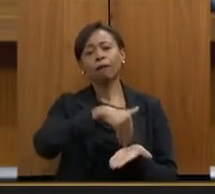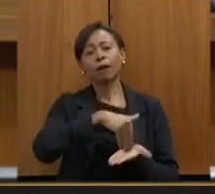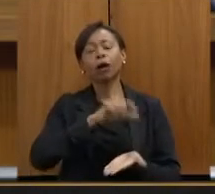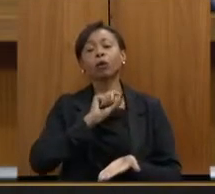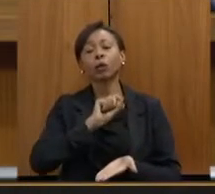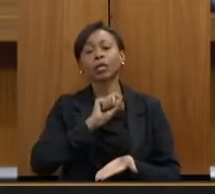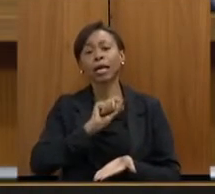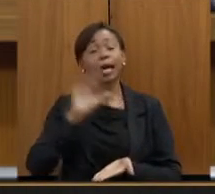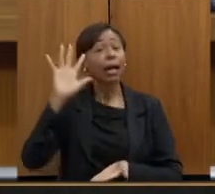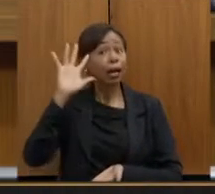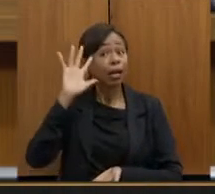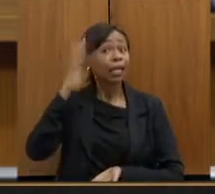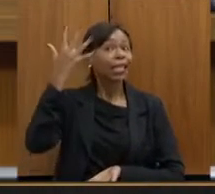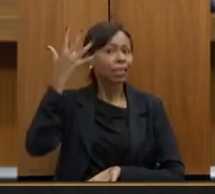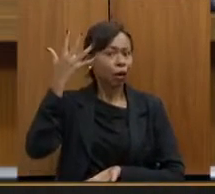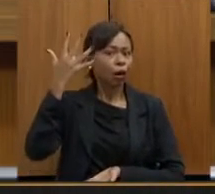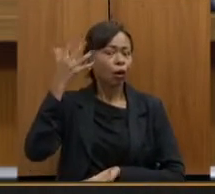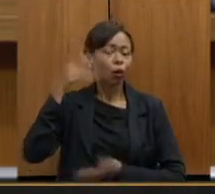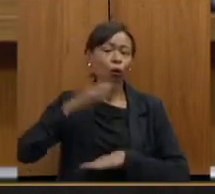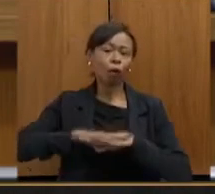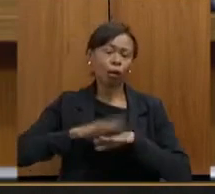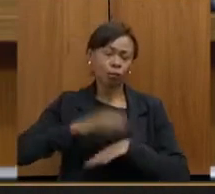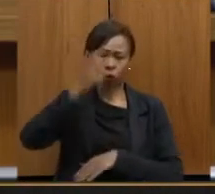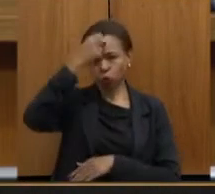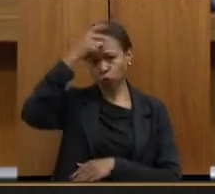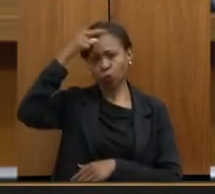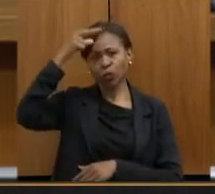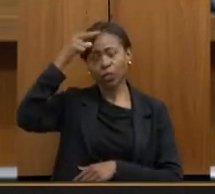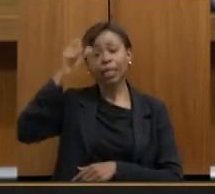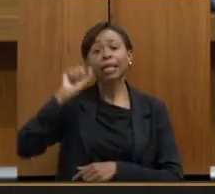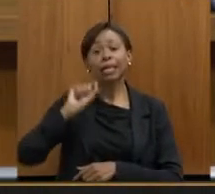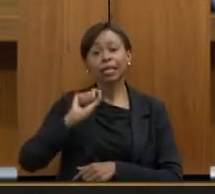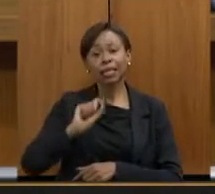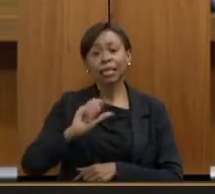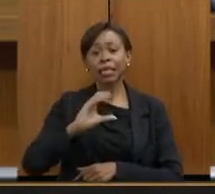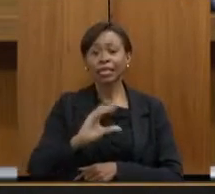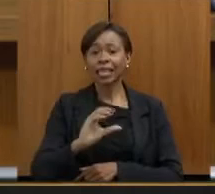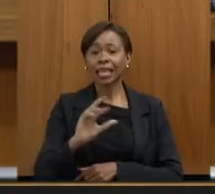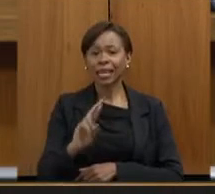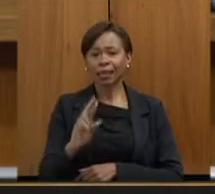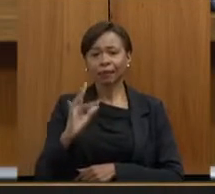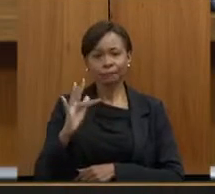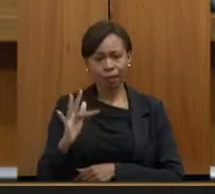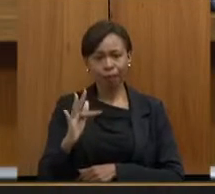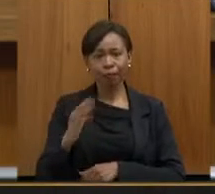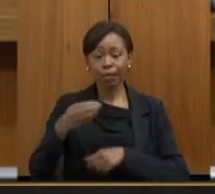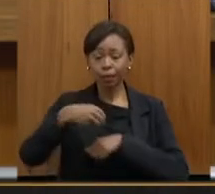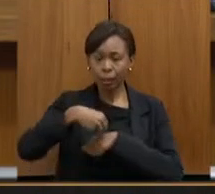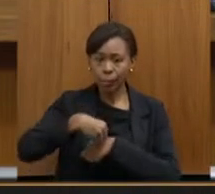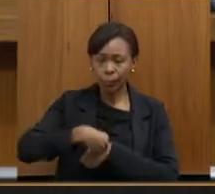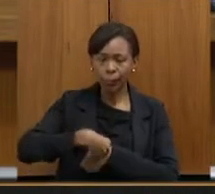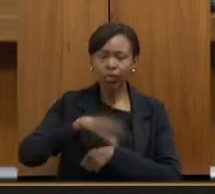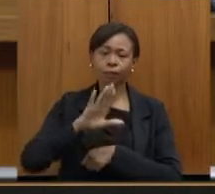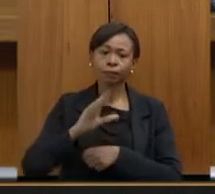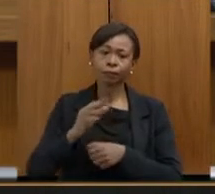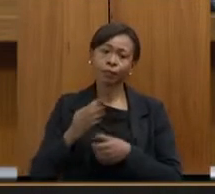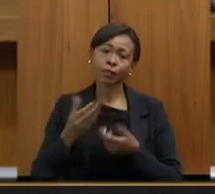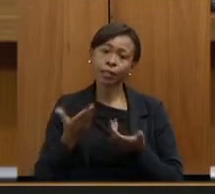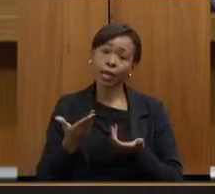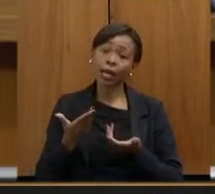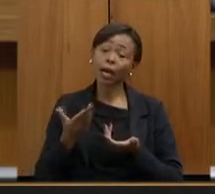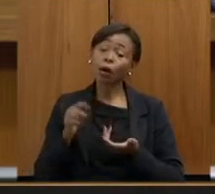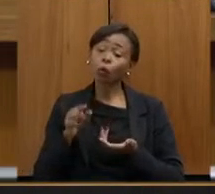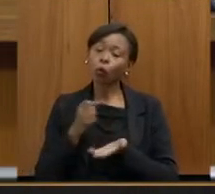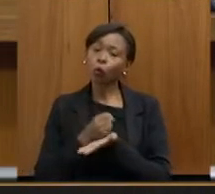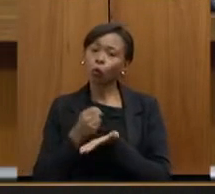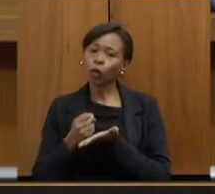autoridade competente, no caso, do município, e a emissão da CRF, que vai ser direcionada ao cartório